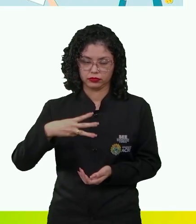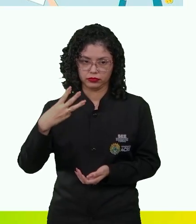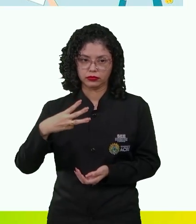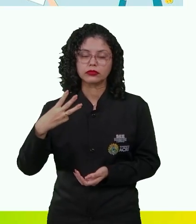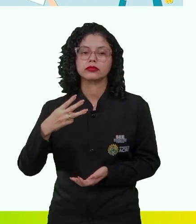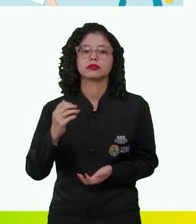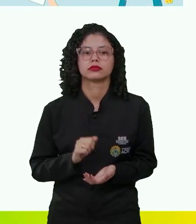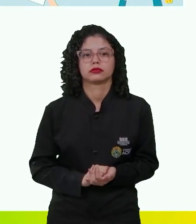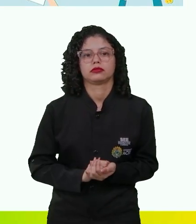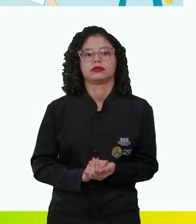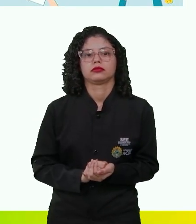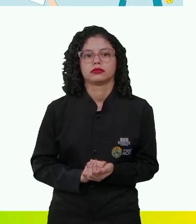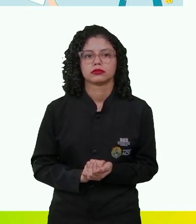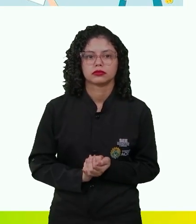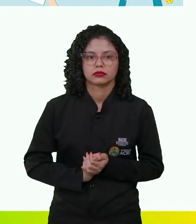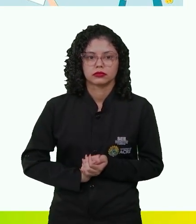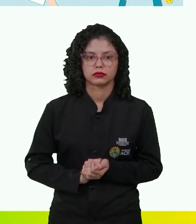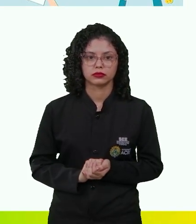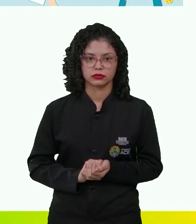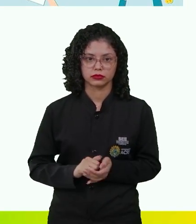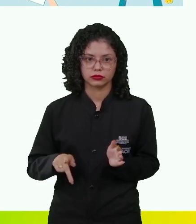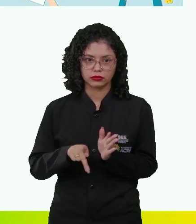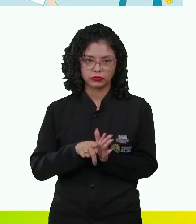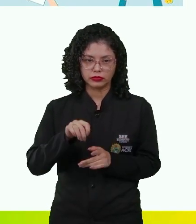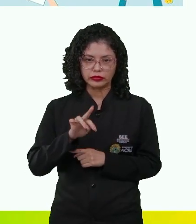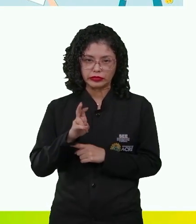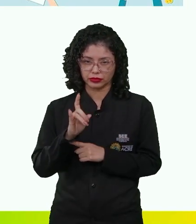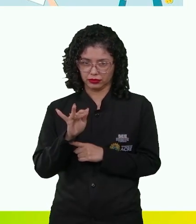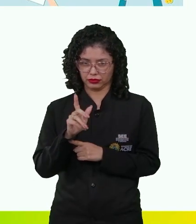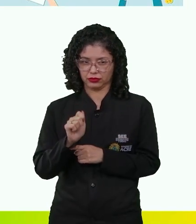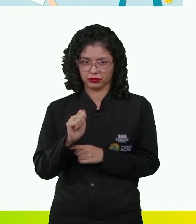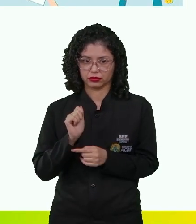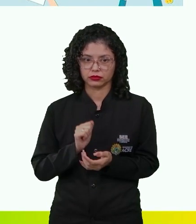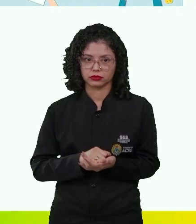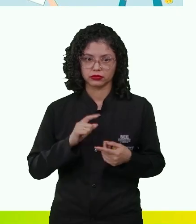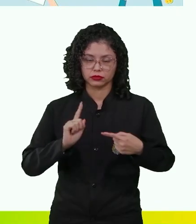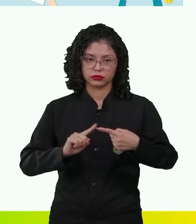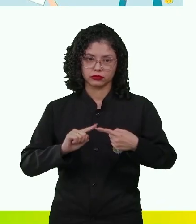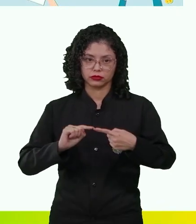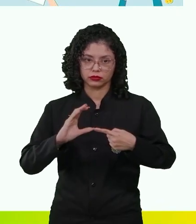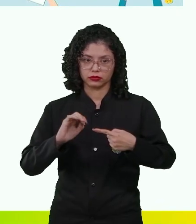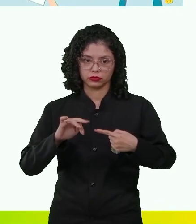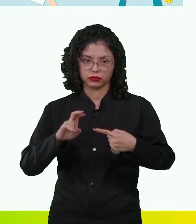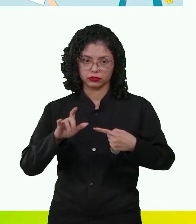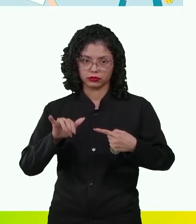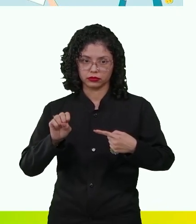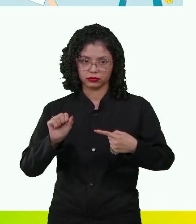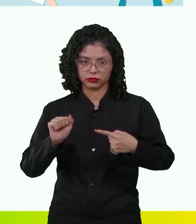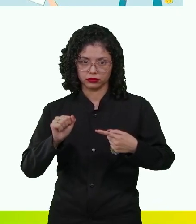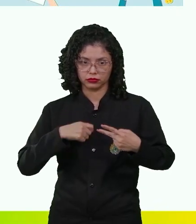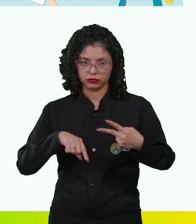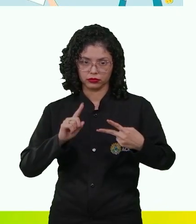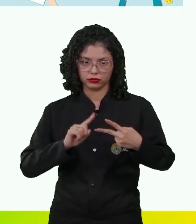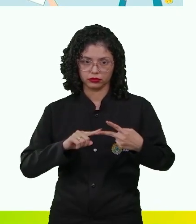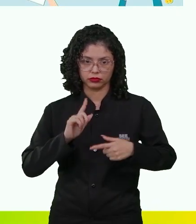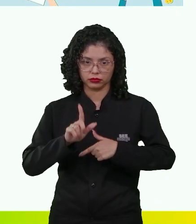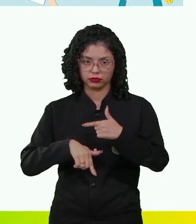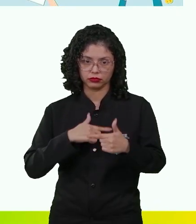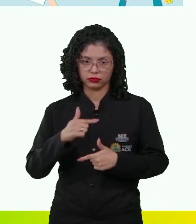nos setores terciários, em atividades tidas como marginais, como, por exemplo,